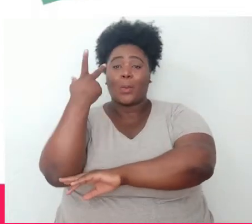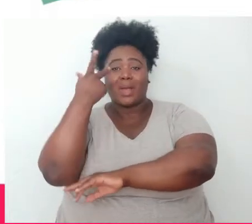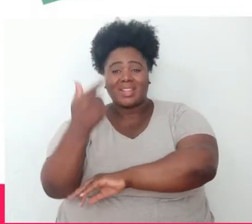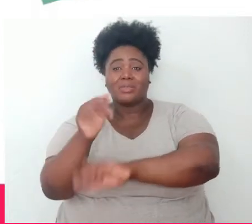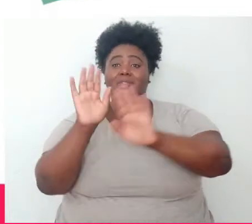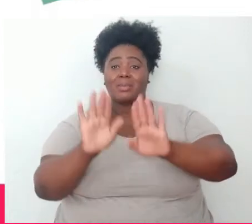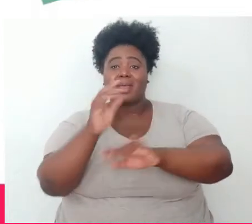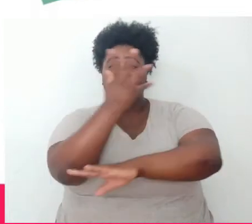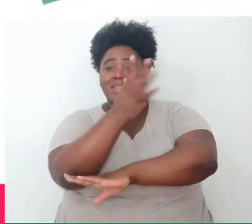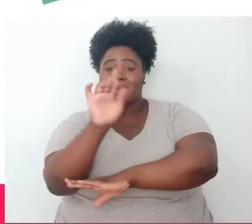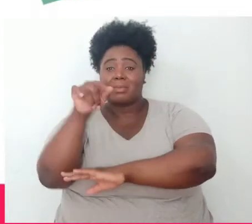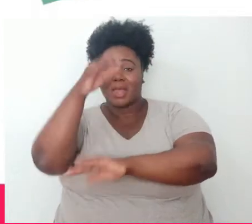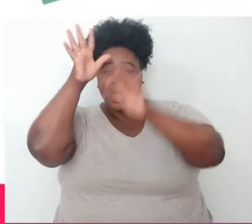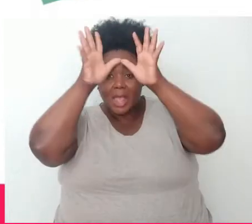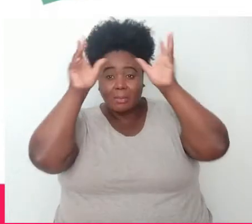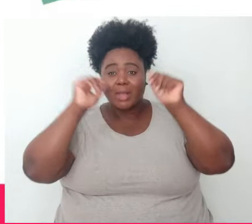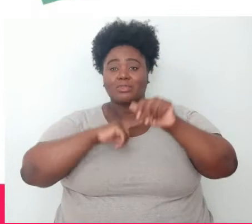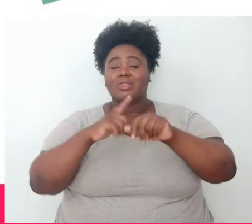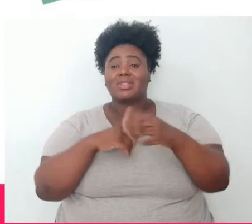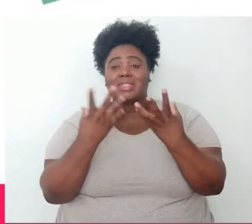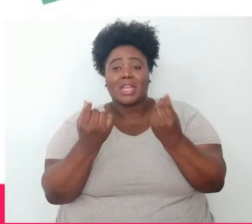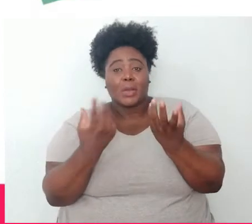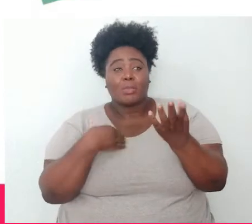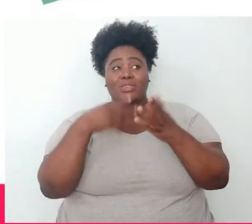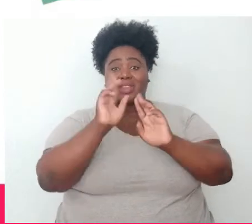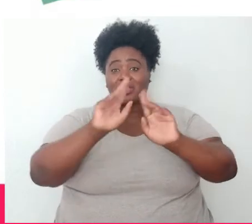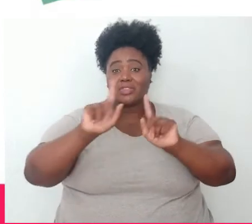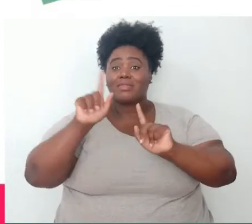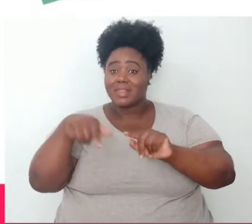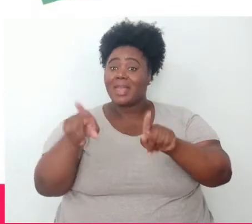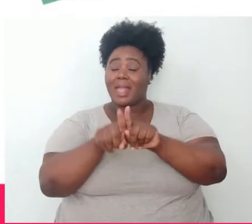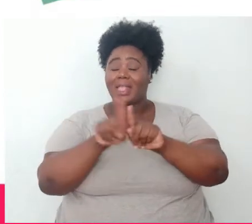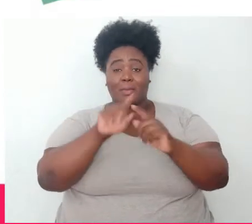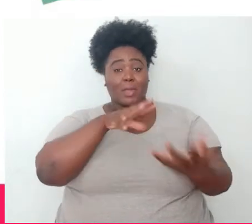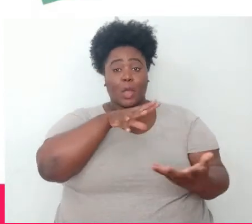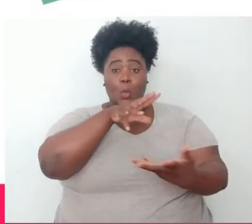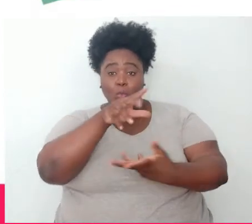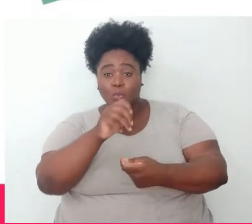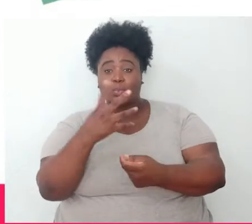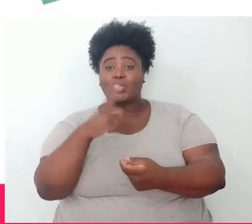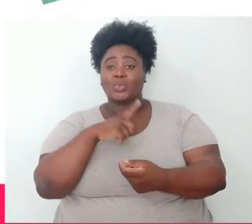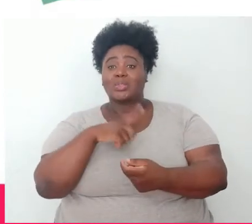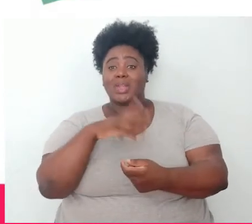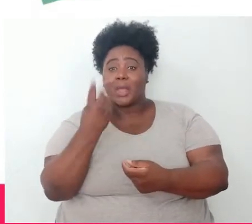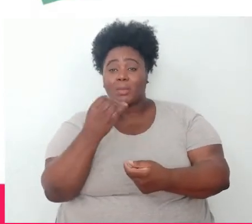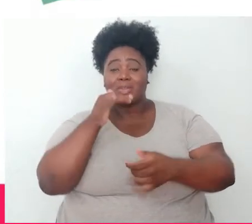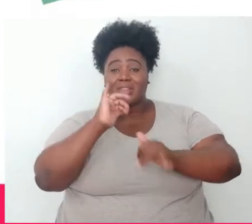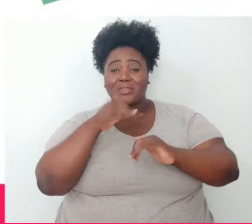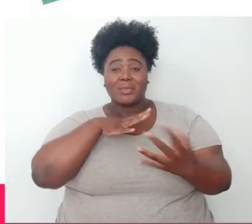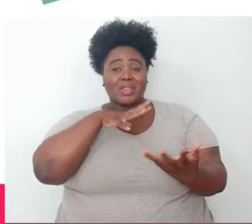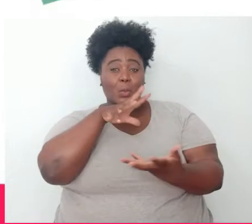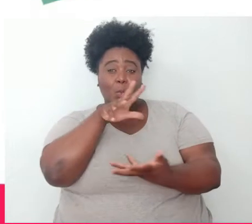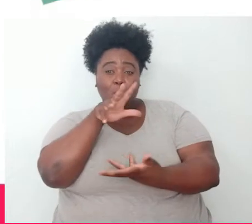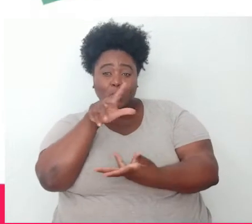uma Amazônia que tem muitas subjetividades também e que também é globalizada, que também está cheia de informações do